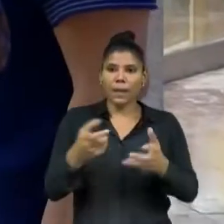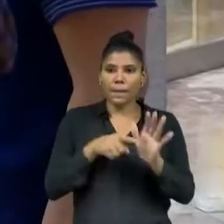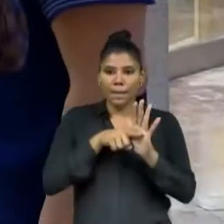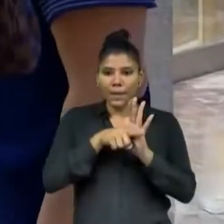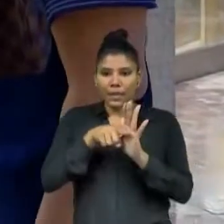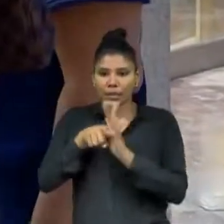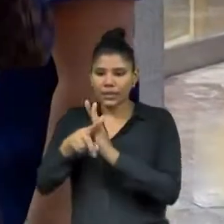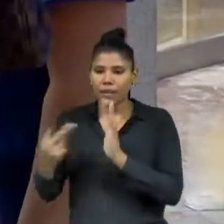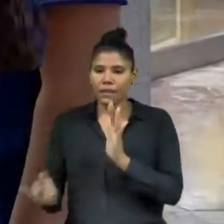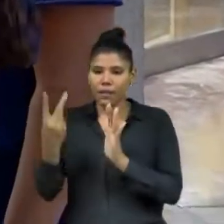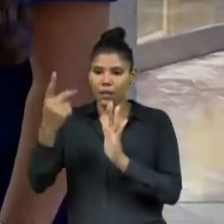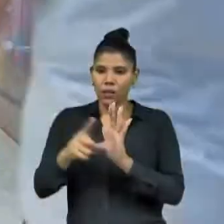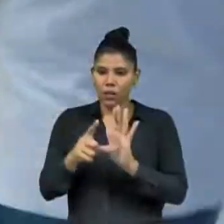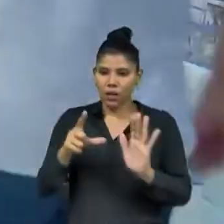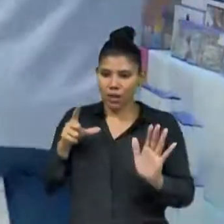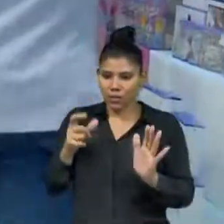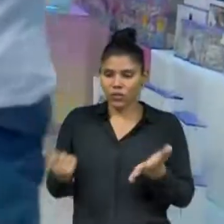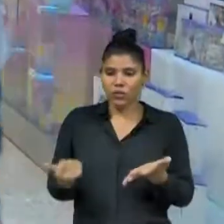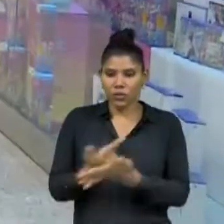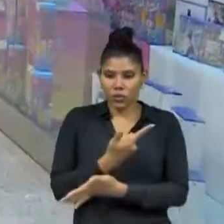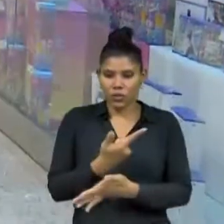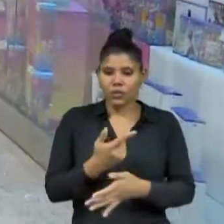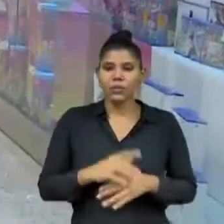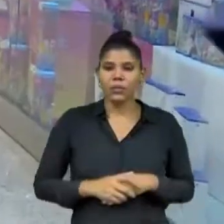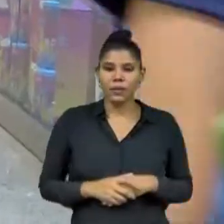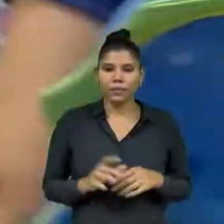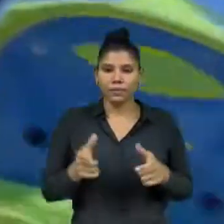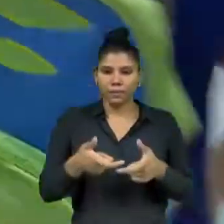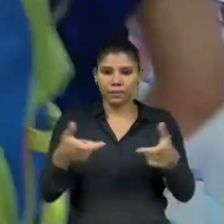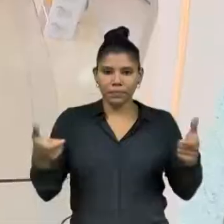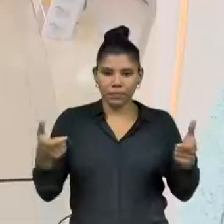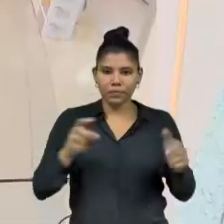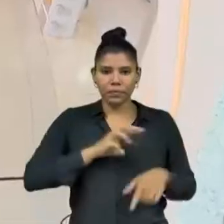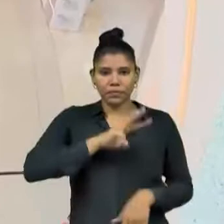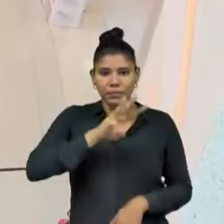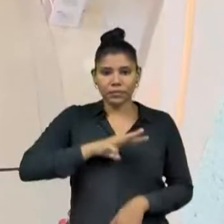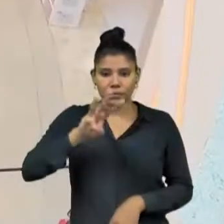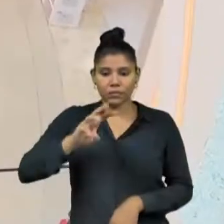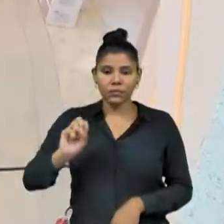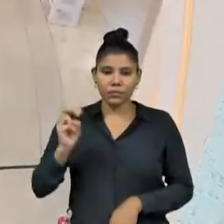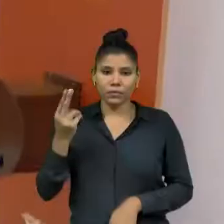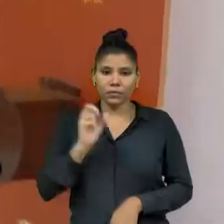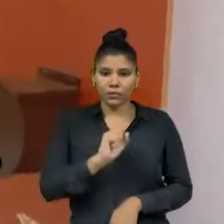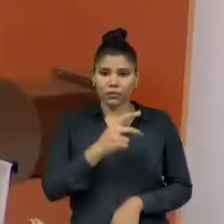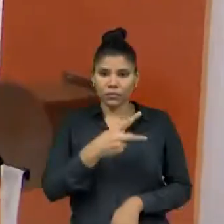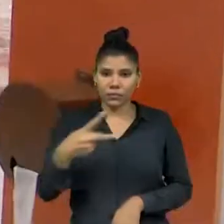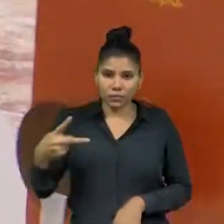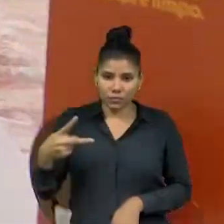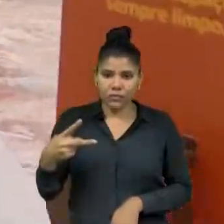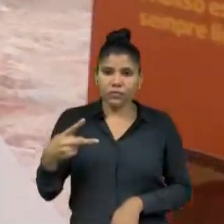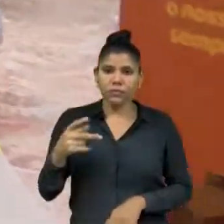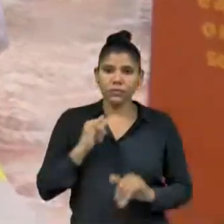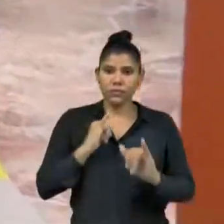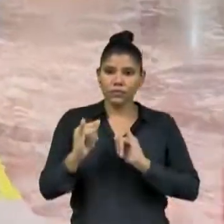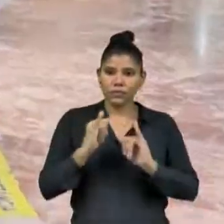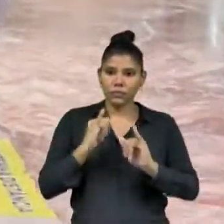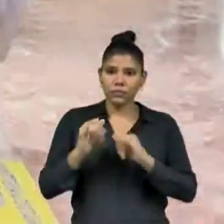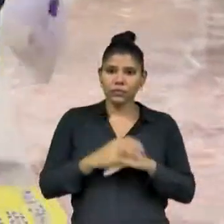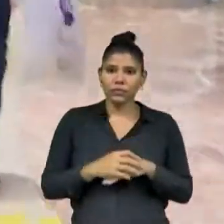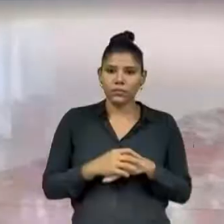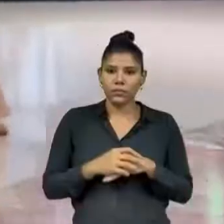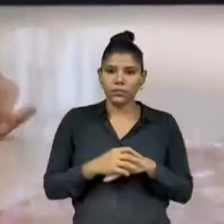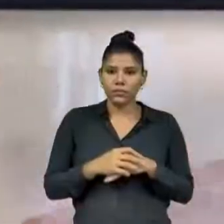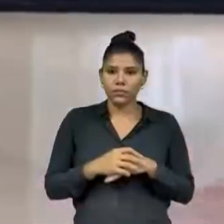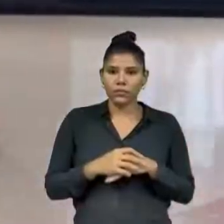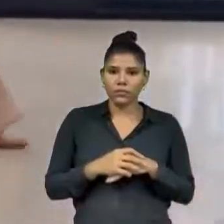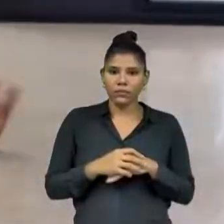antes de comprar os presentes, em sua maioria em sites ou aplicativos pela internet. De acordo com a pesquisa da